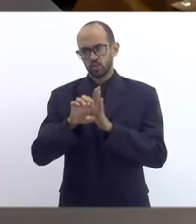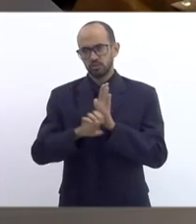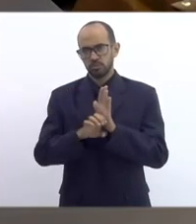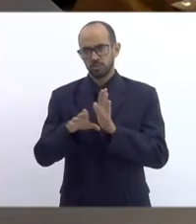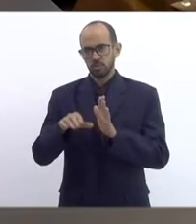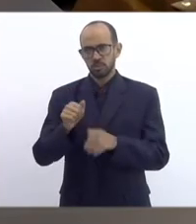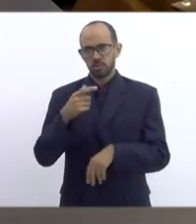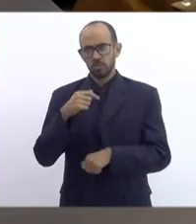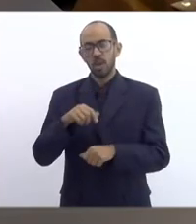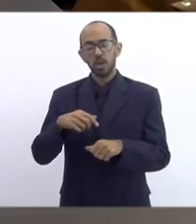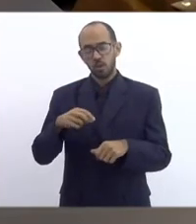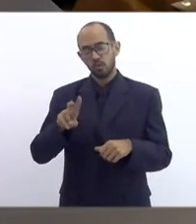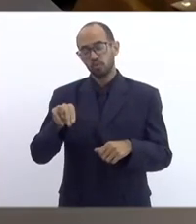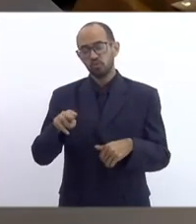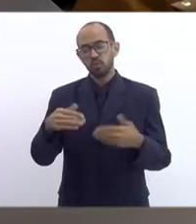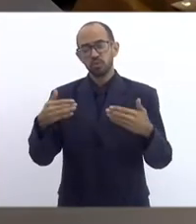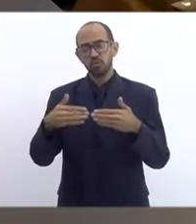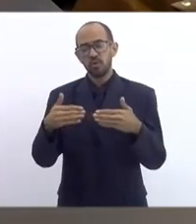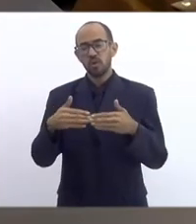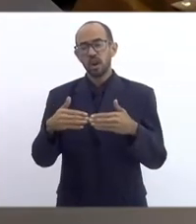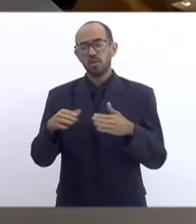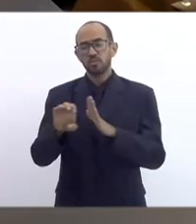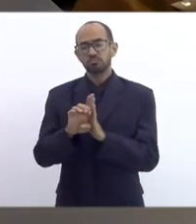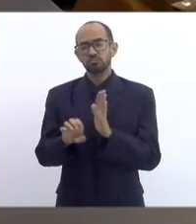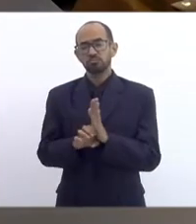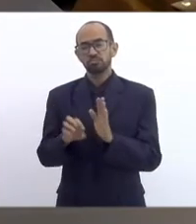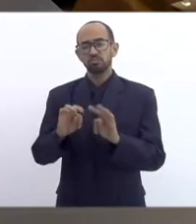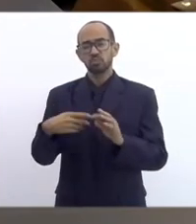Eu vou ser favorável a todas, caso queiram acompanhar.